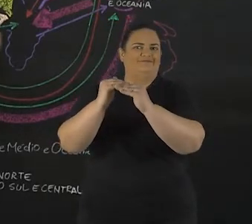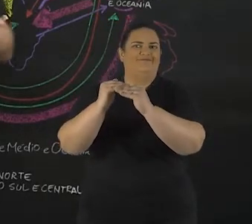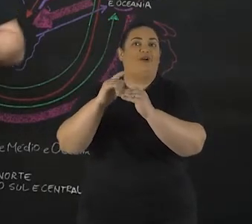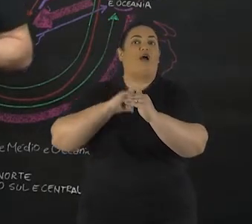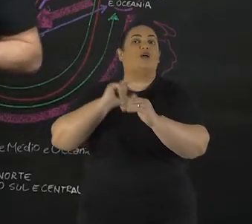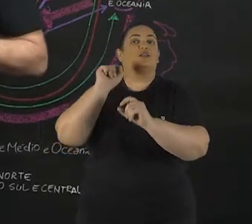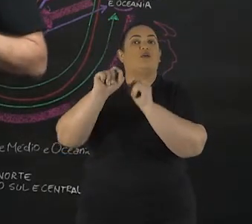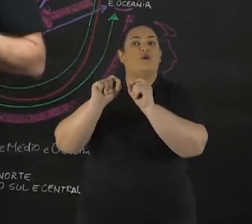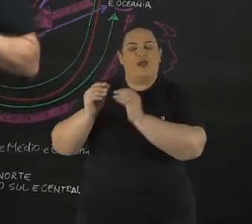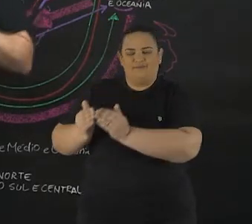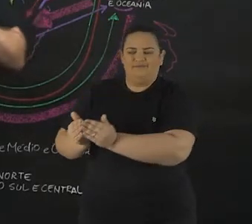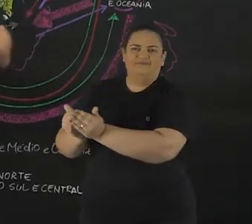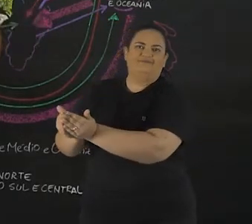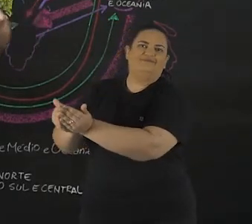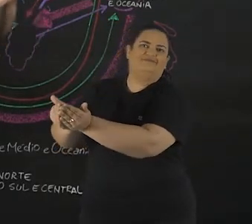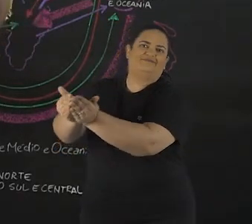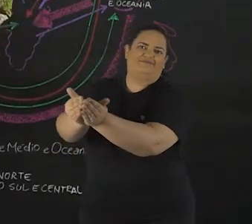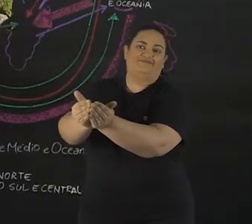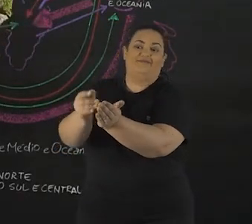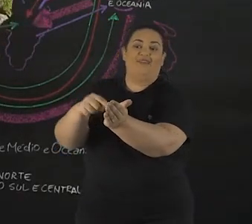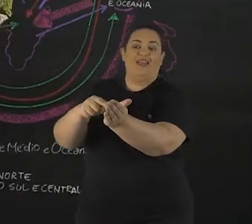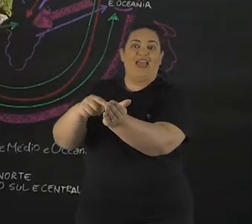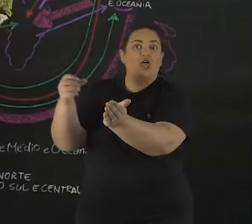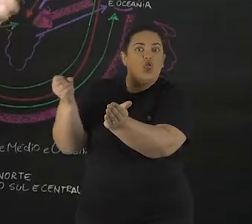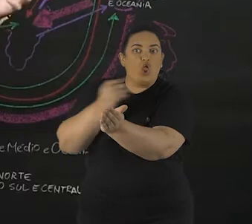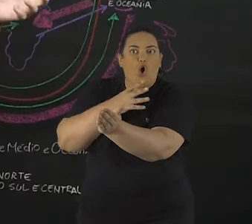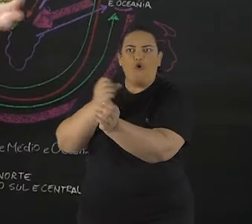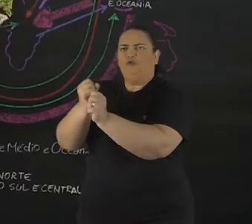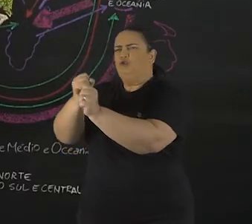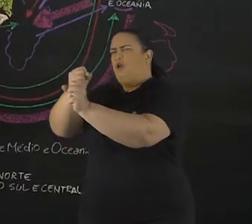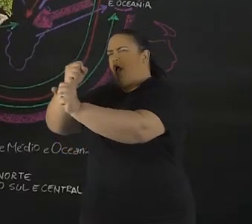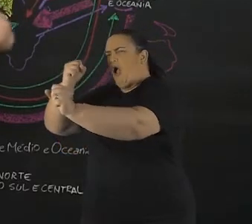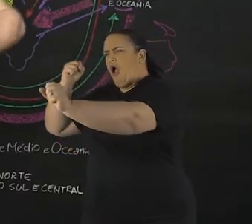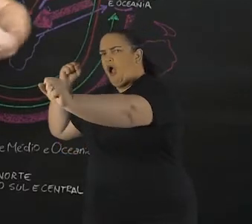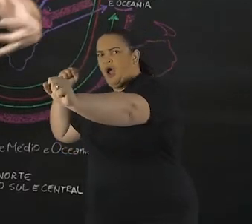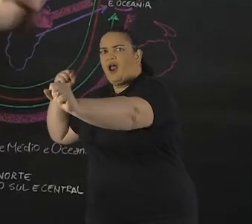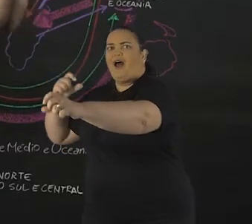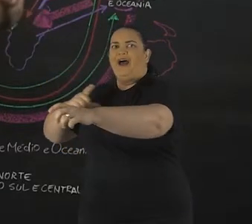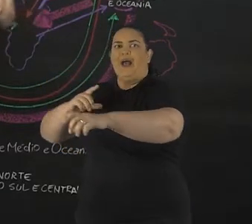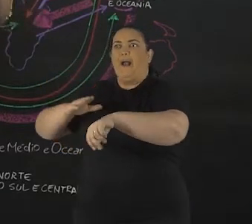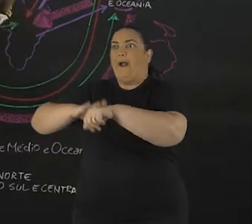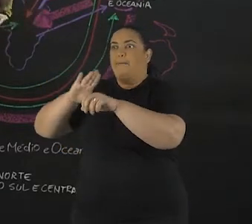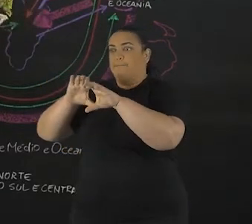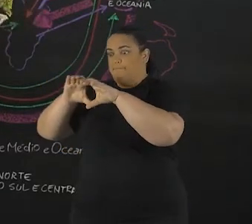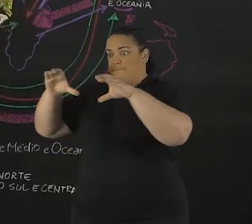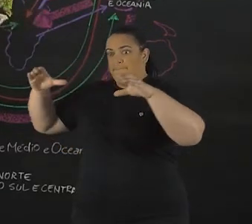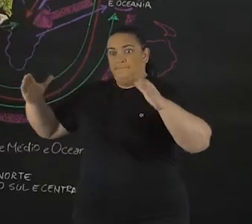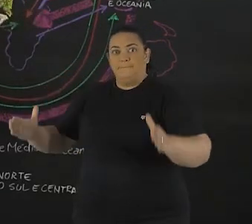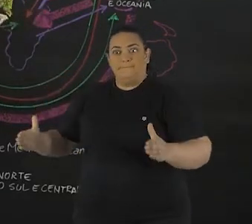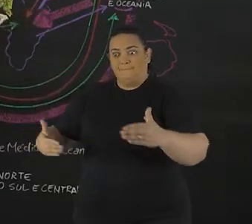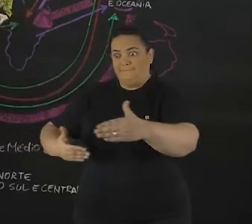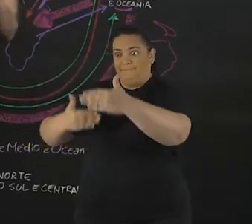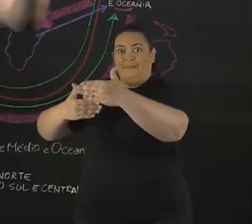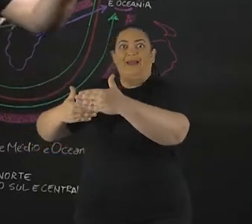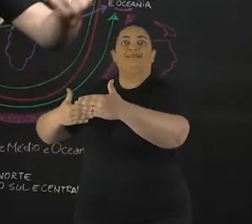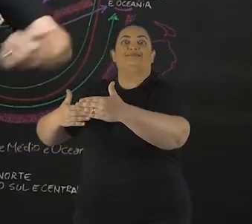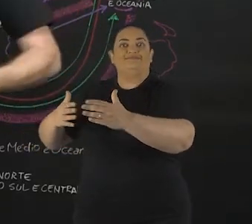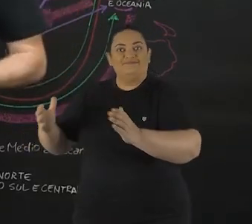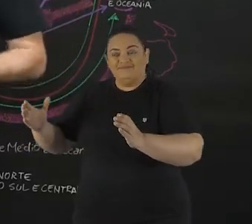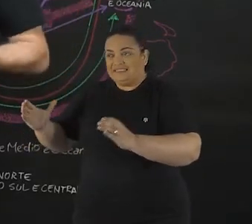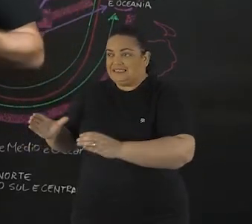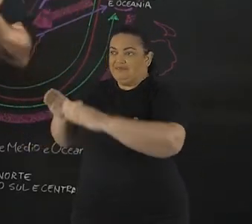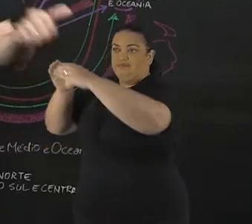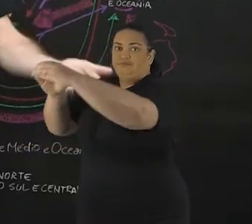muito importante. A criação de novos navios cada vez maiores, que comportam cada vez mais carga, mais containers, são cada vez